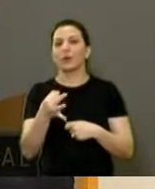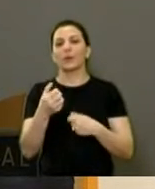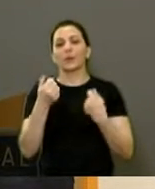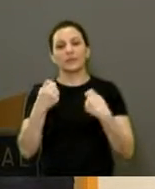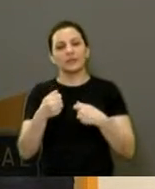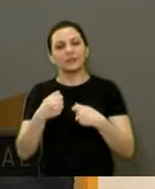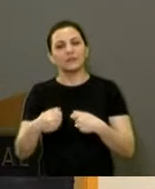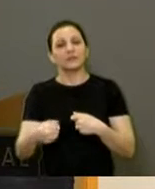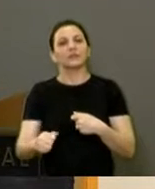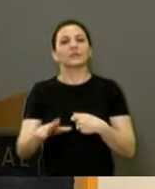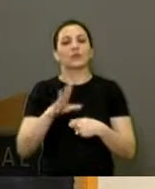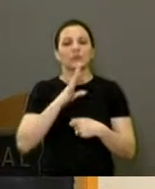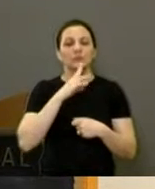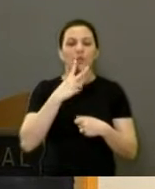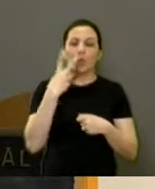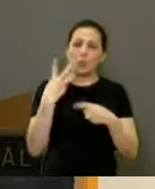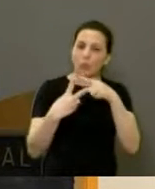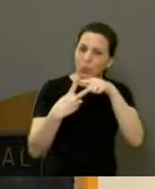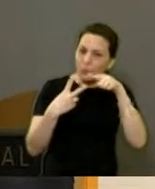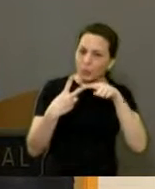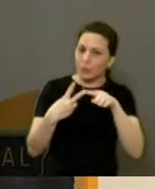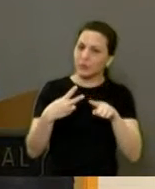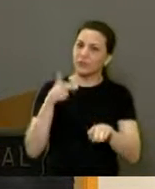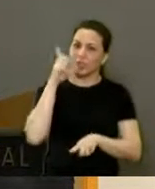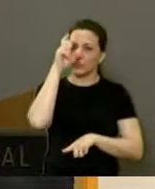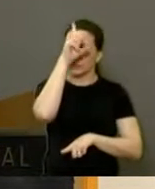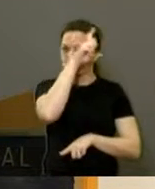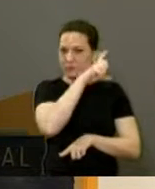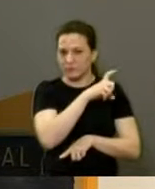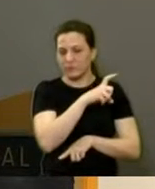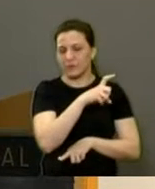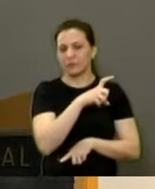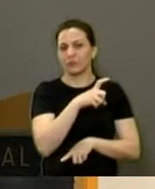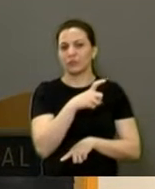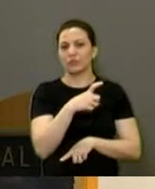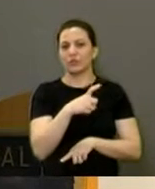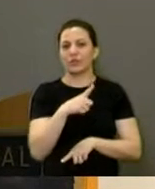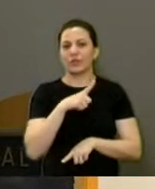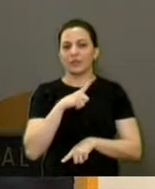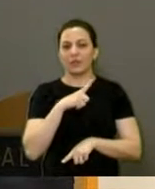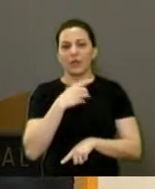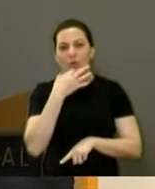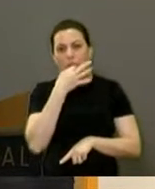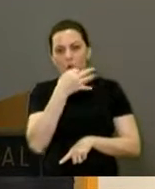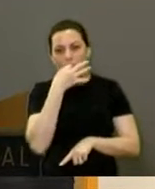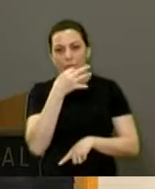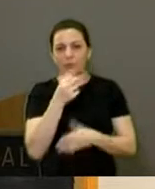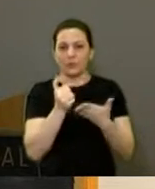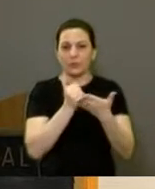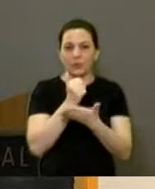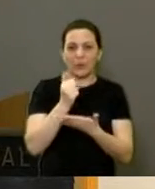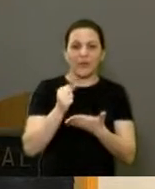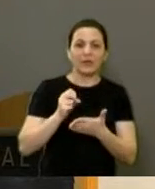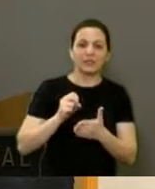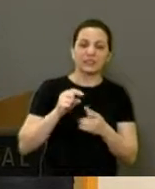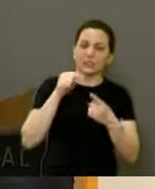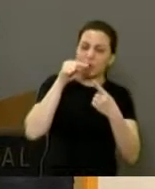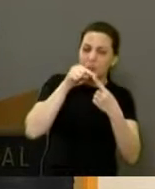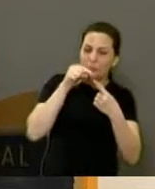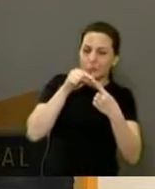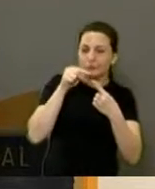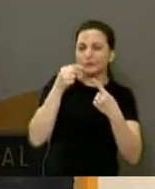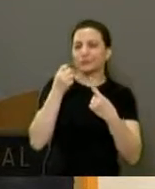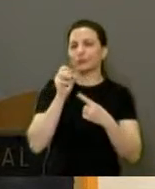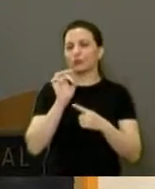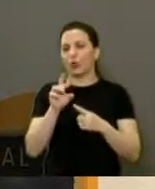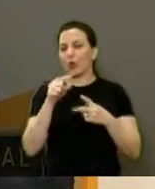2 lados. Fica muito difícil a gente emitir uma opinião, às vezes, baseado num lado só.